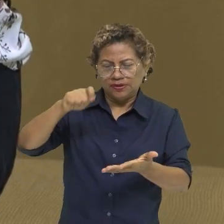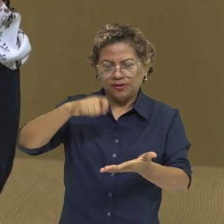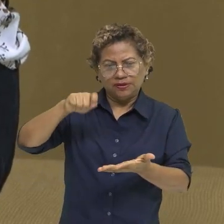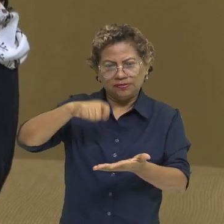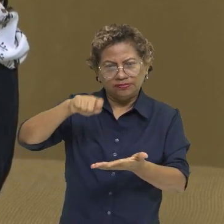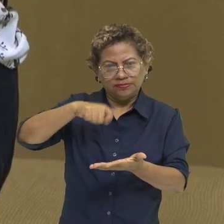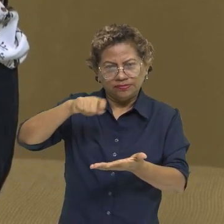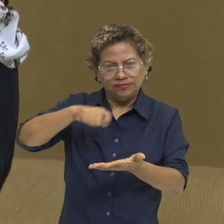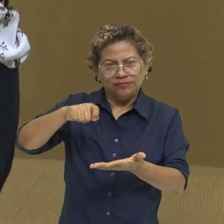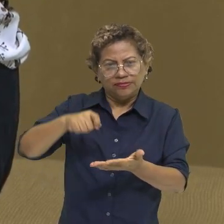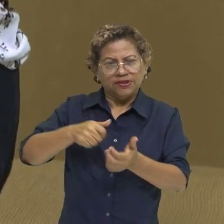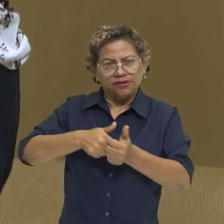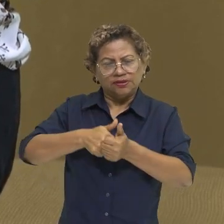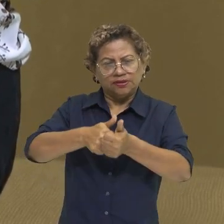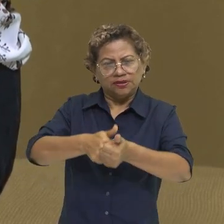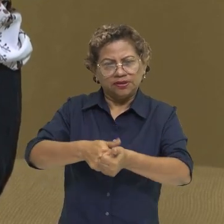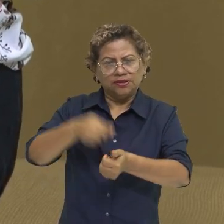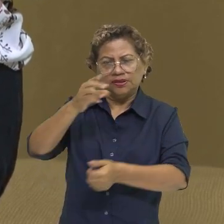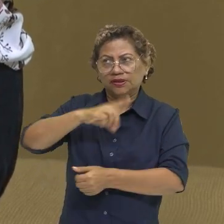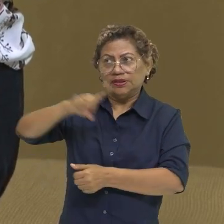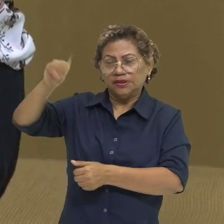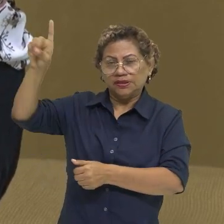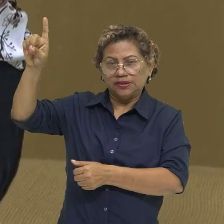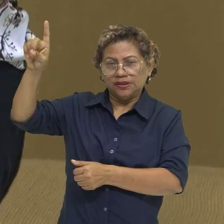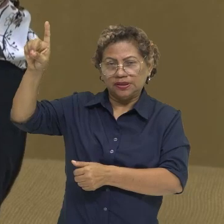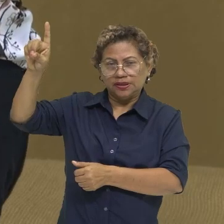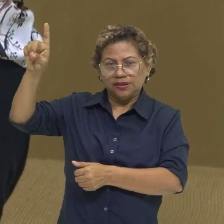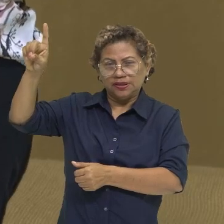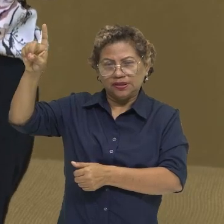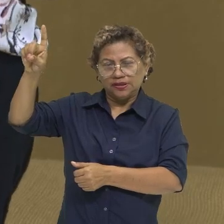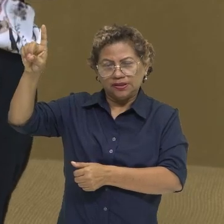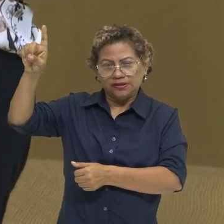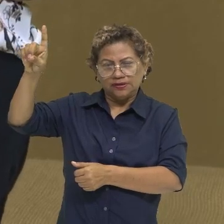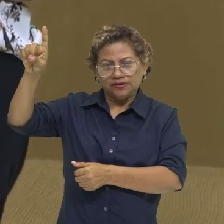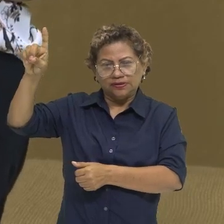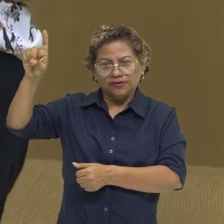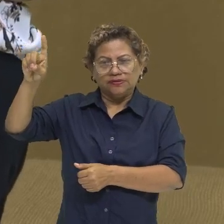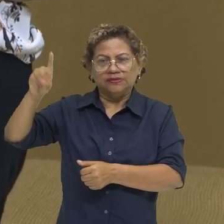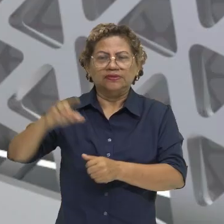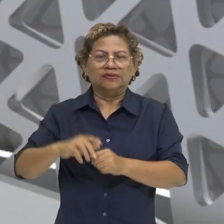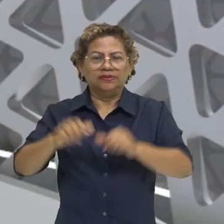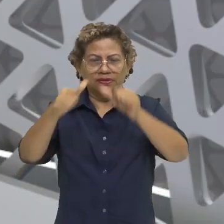ti servir, deusa serena, serena forma.